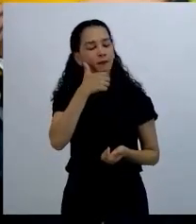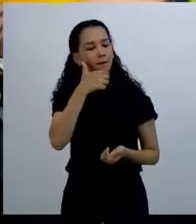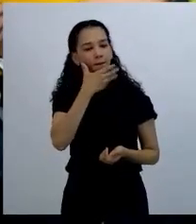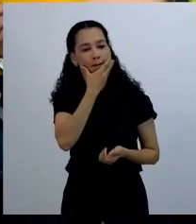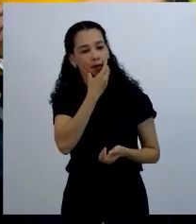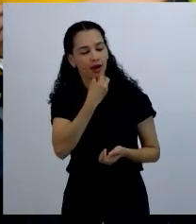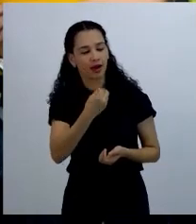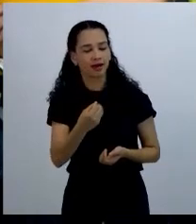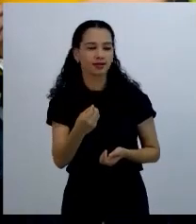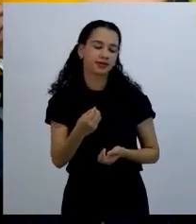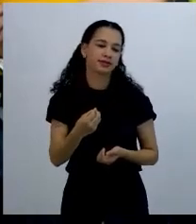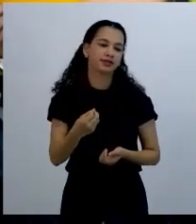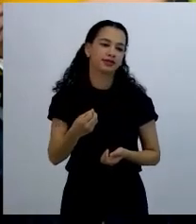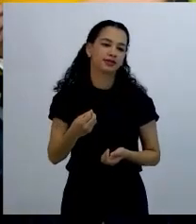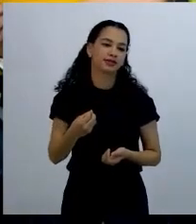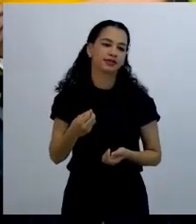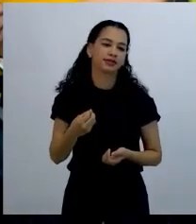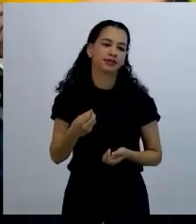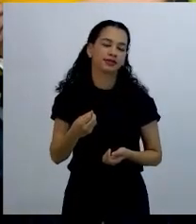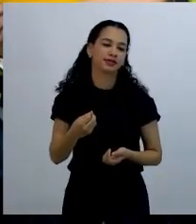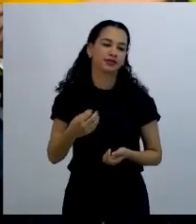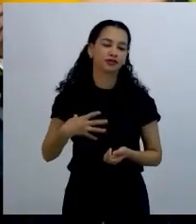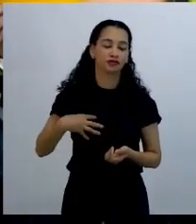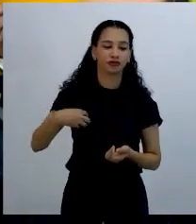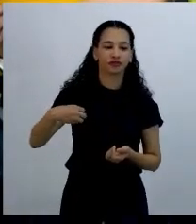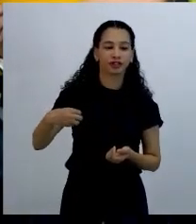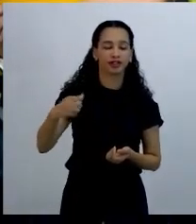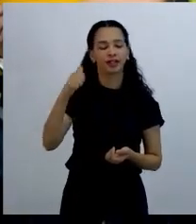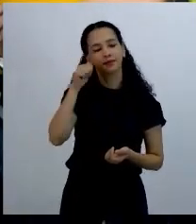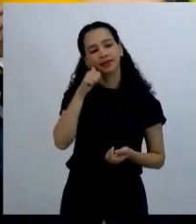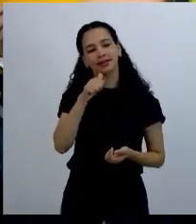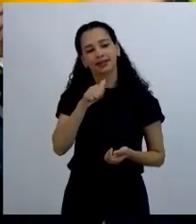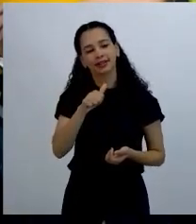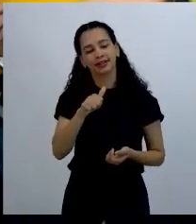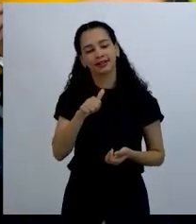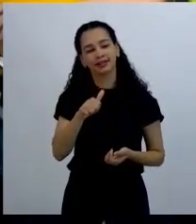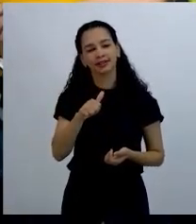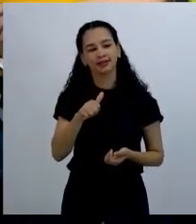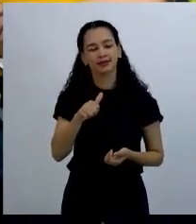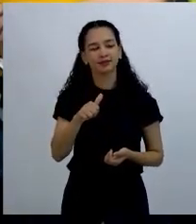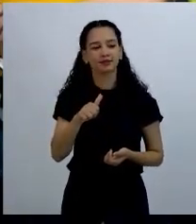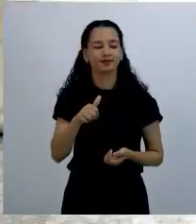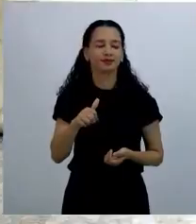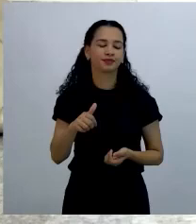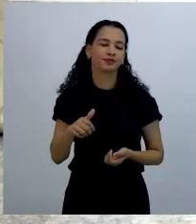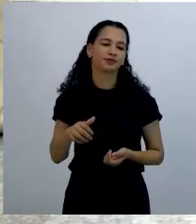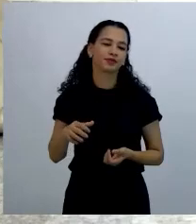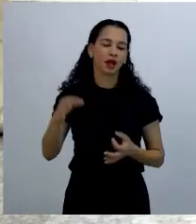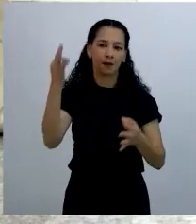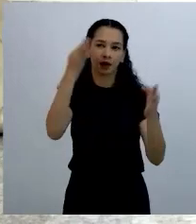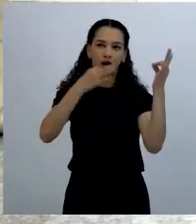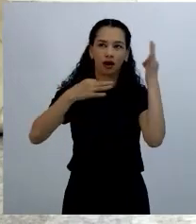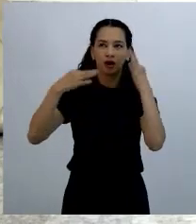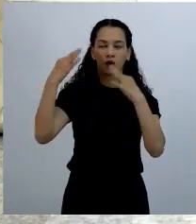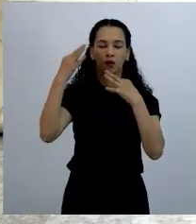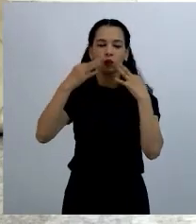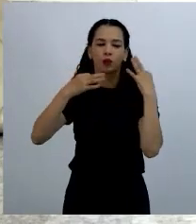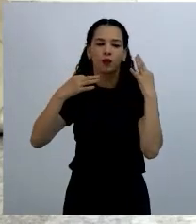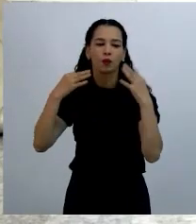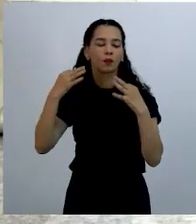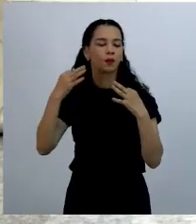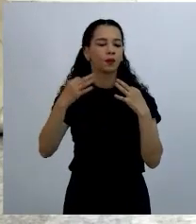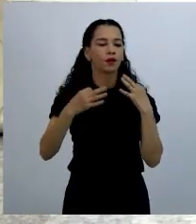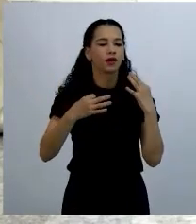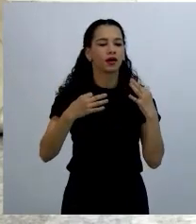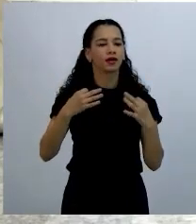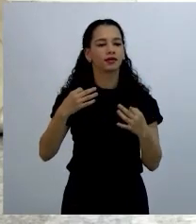isso para um pai é um grande desafio aliás eu já vi um pai na internet que ele coloca um aspirador de pó